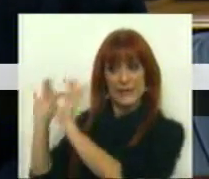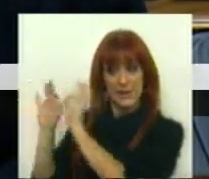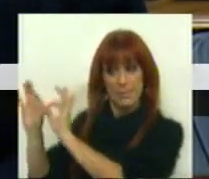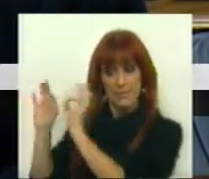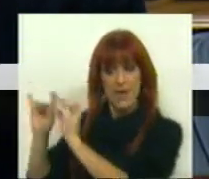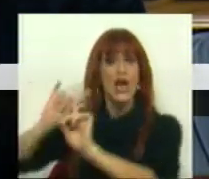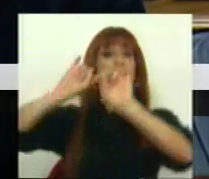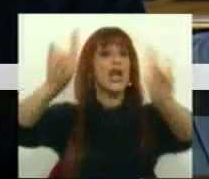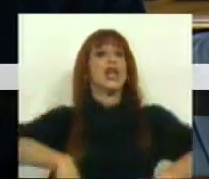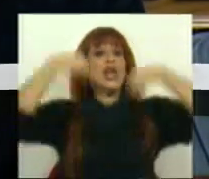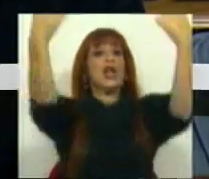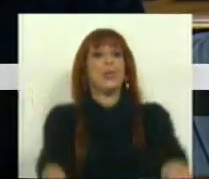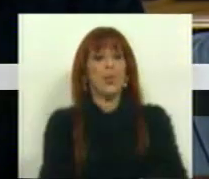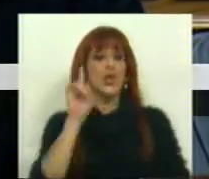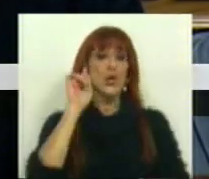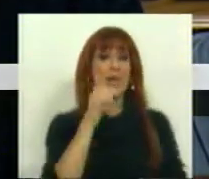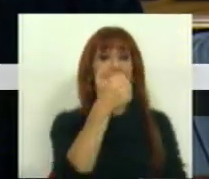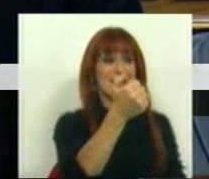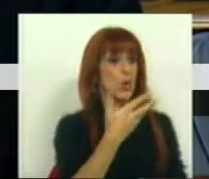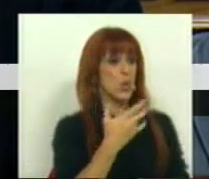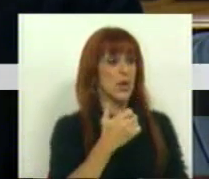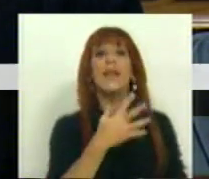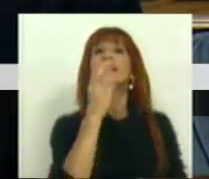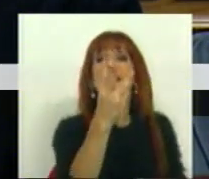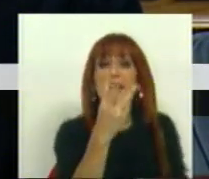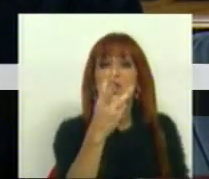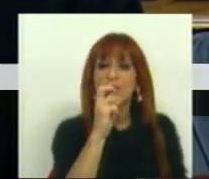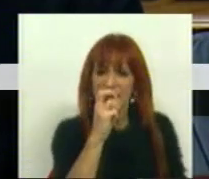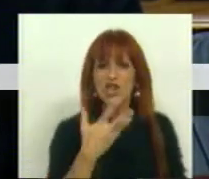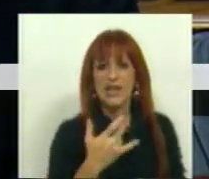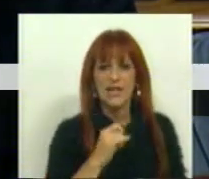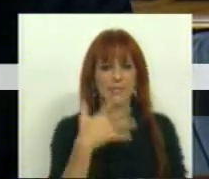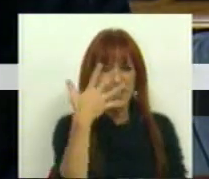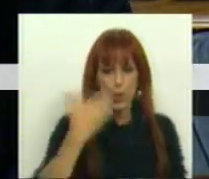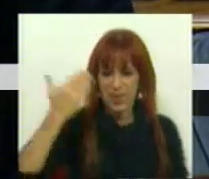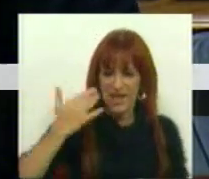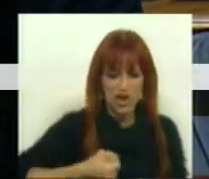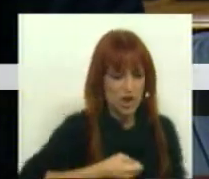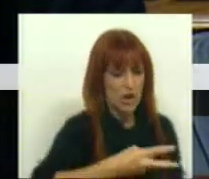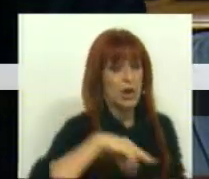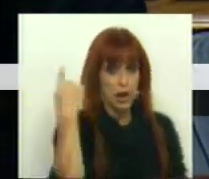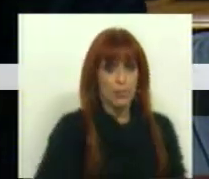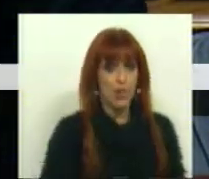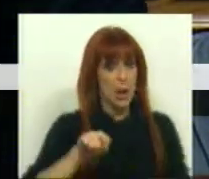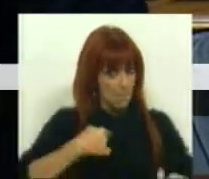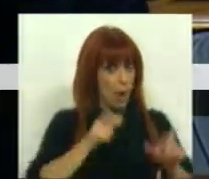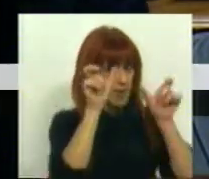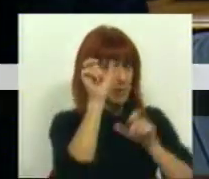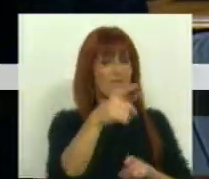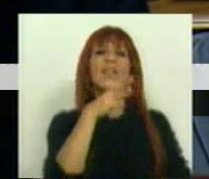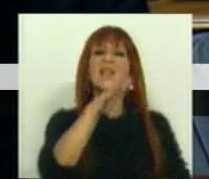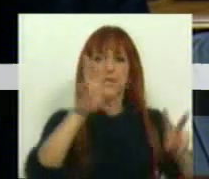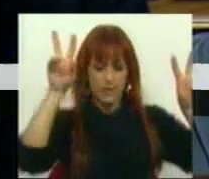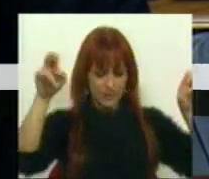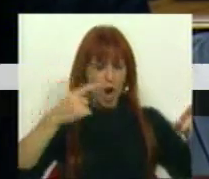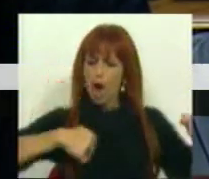tratamento e no dia 3 de dezembro, 5 dias depois, eu uso as suas próprias palavras,